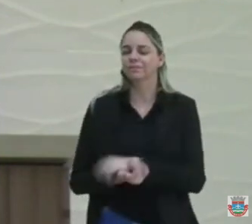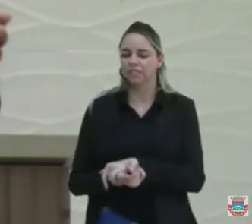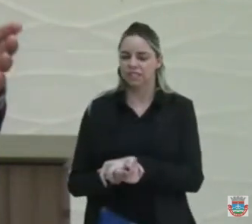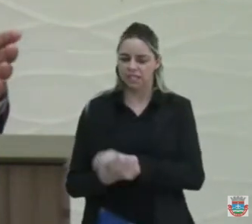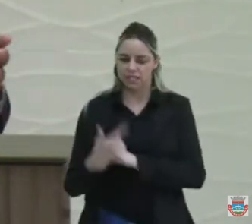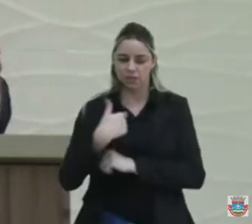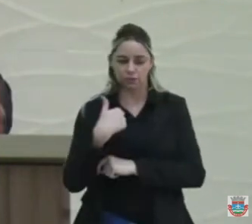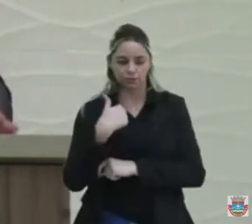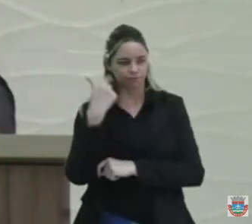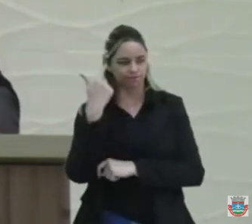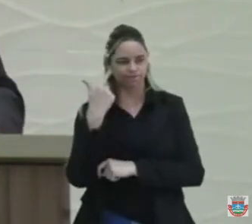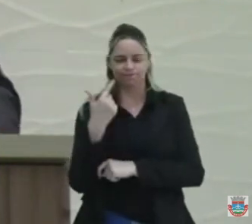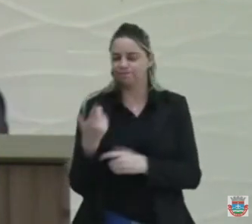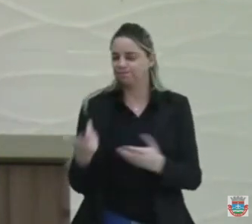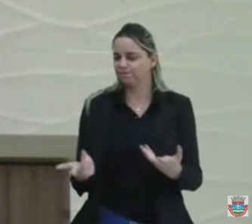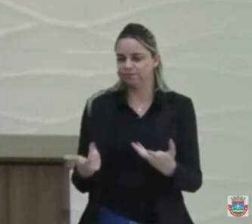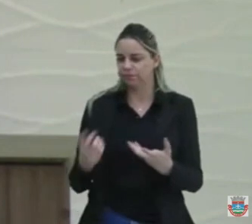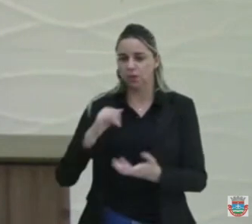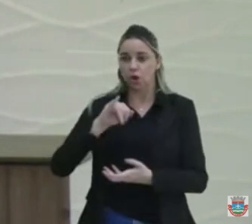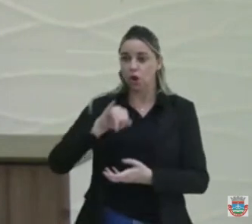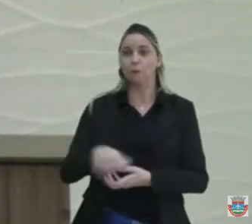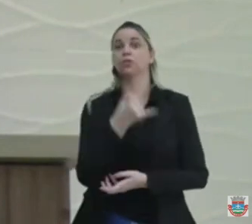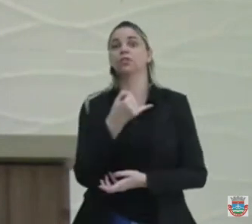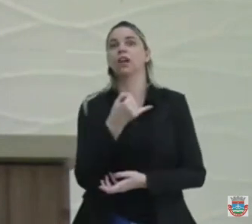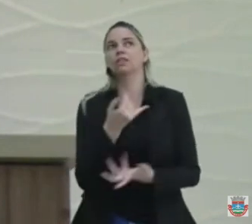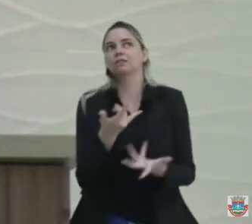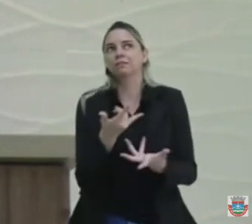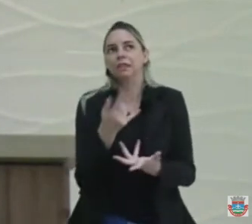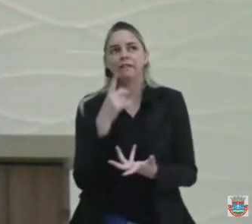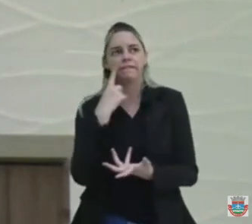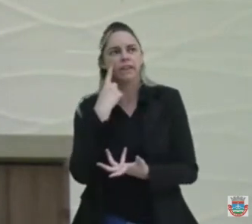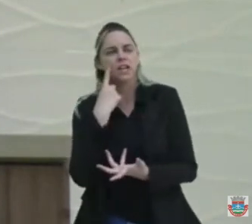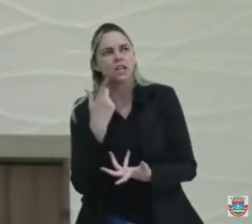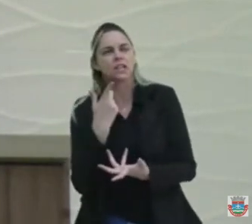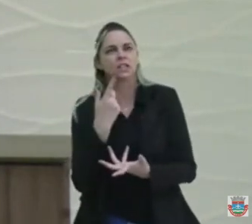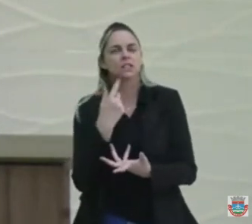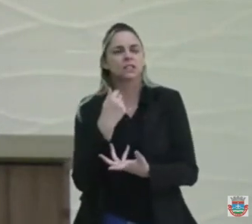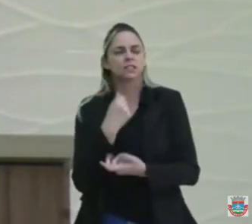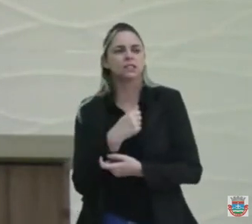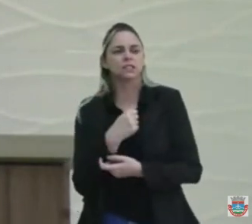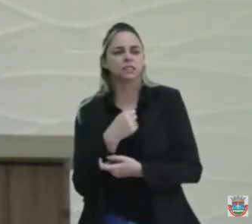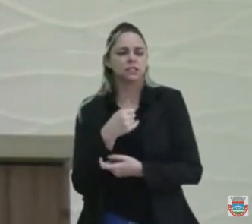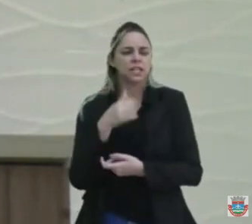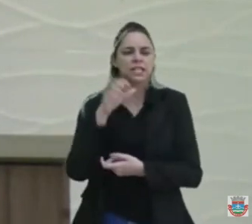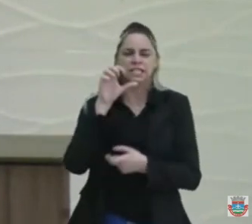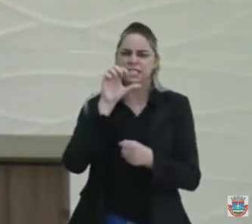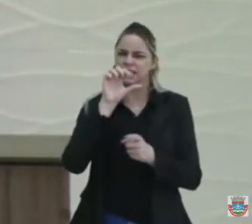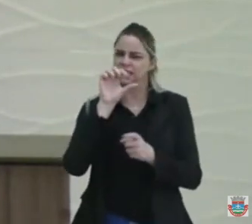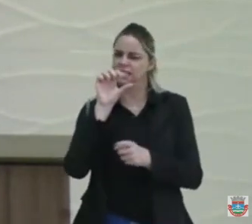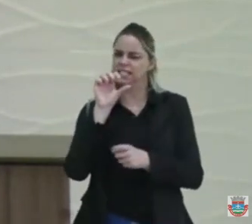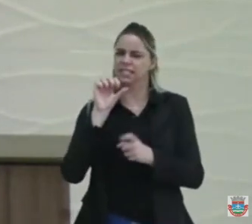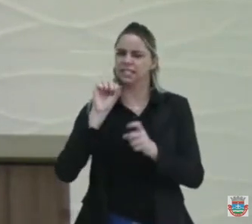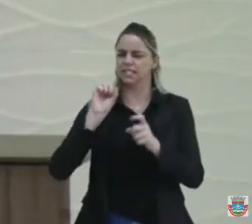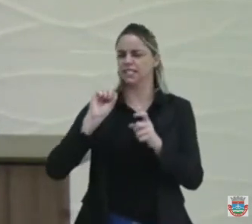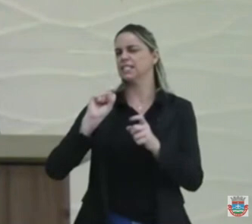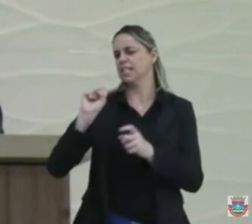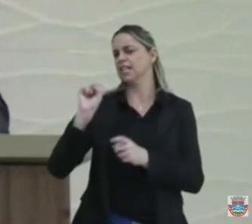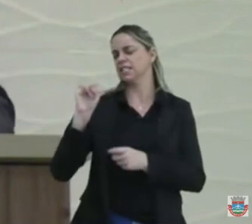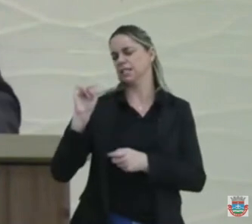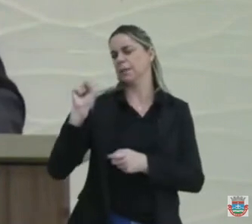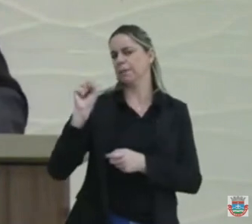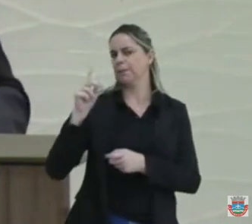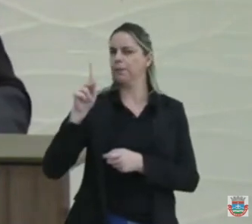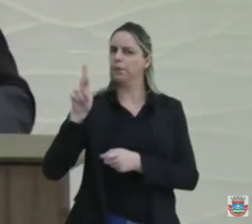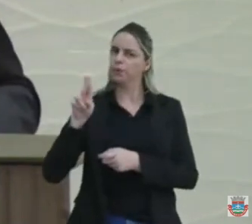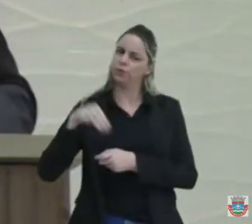tive ainda a oportunidade de assistir a presidente do Sispum falando, mas eu acredito que, de certa forma,